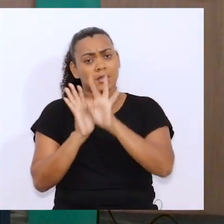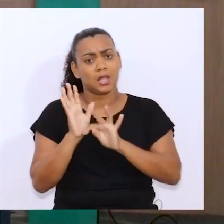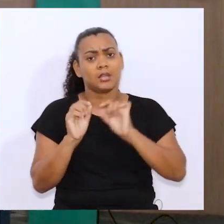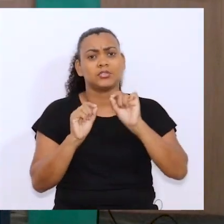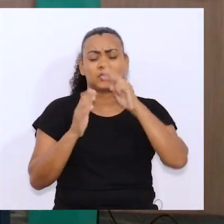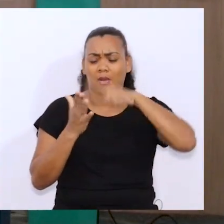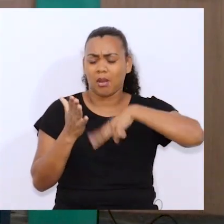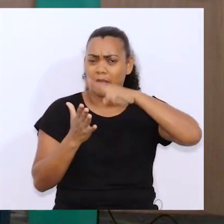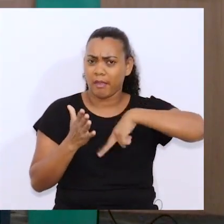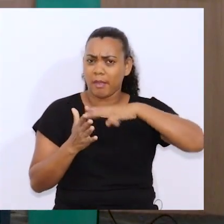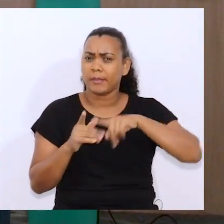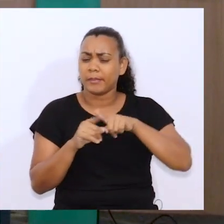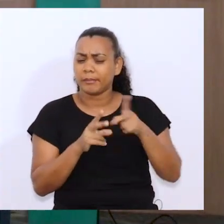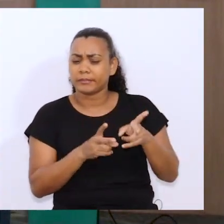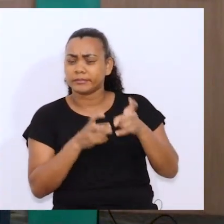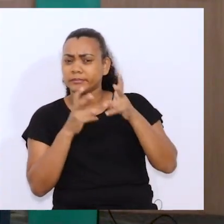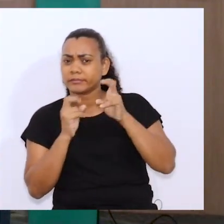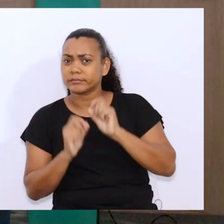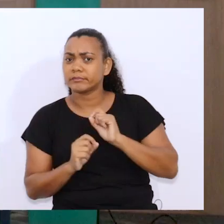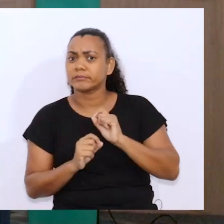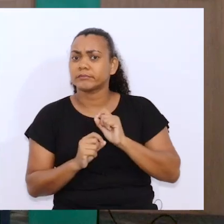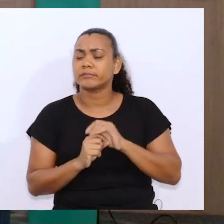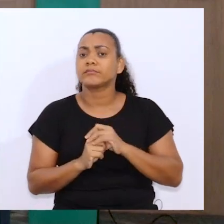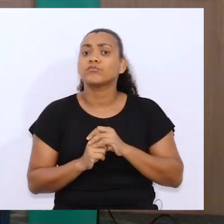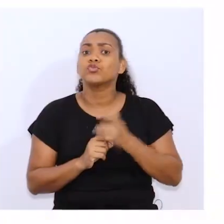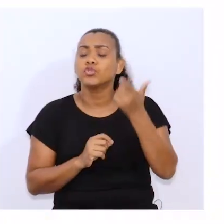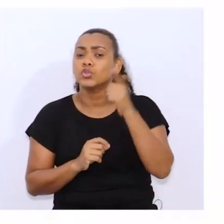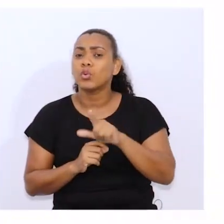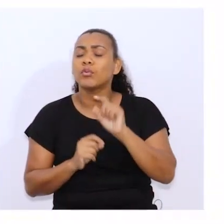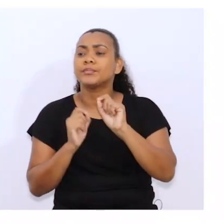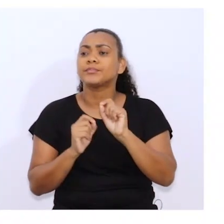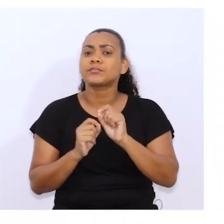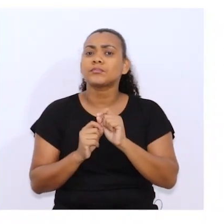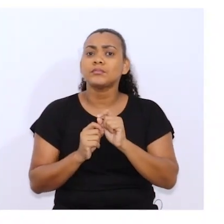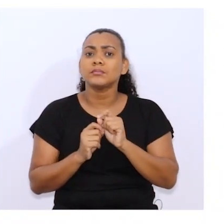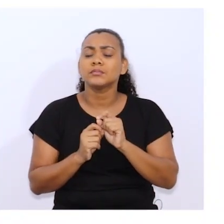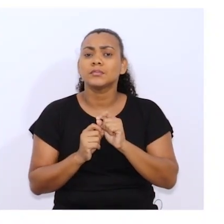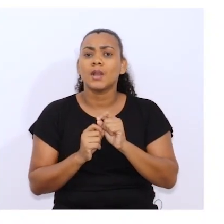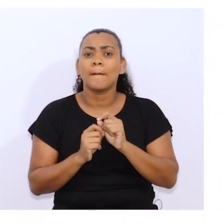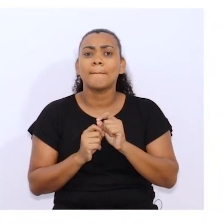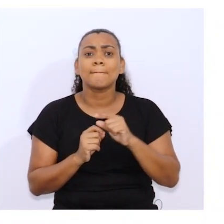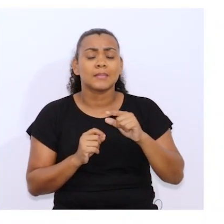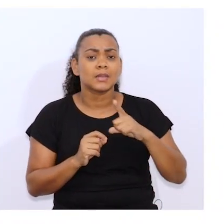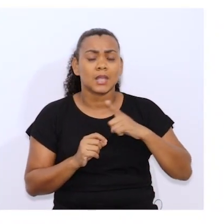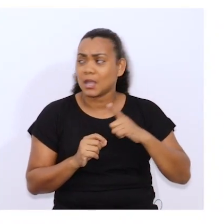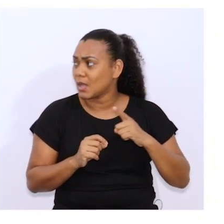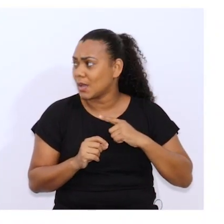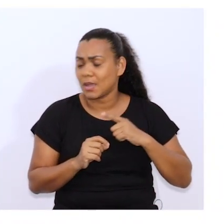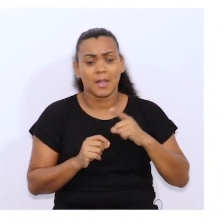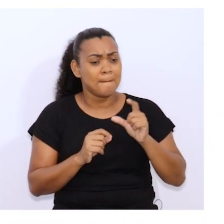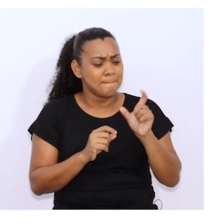que acabamos de ler e notamos, mais uma vez vamos revisar, que há pequenos espaços entre